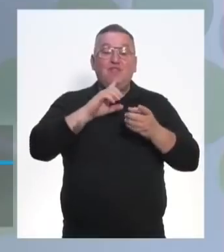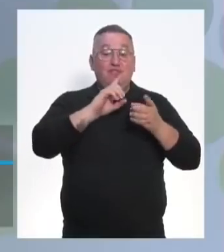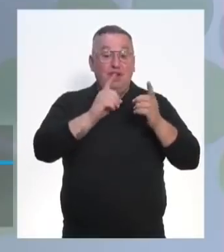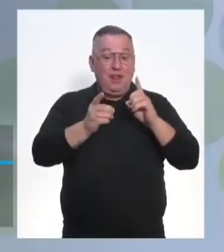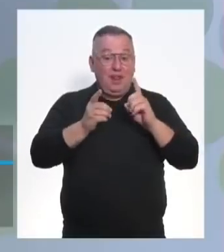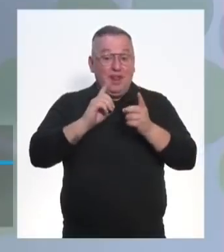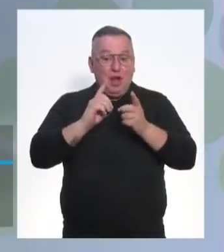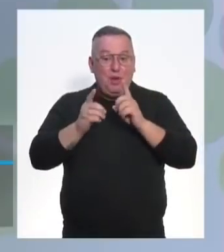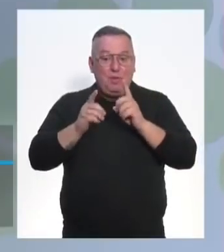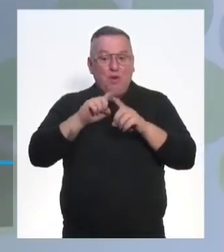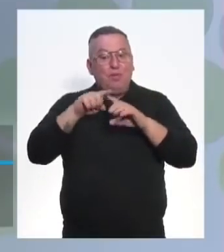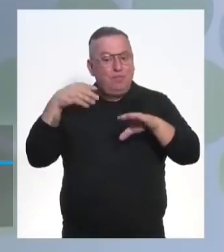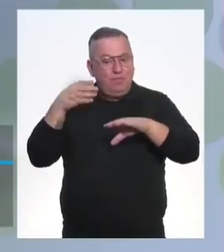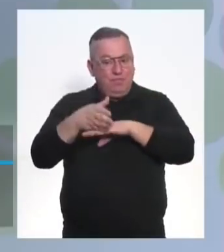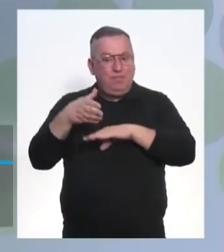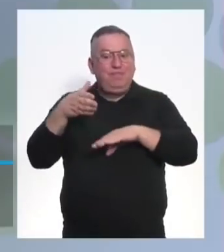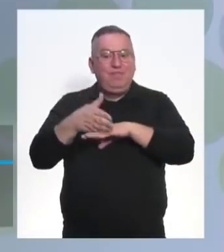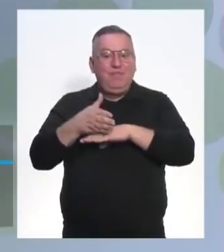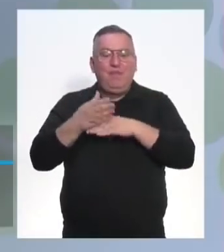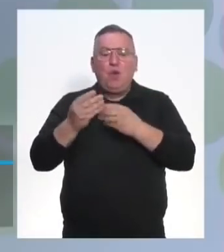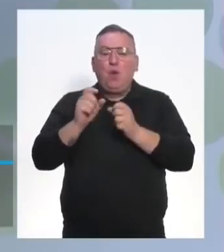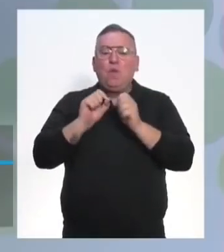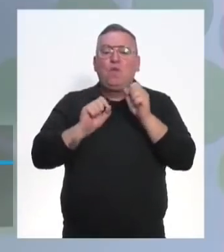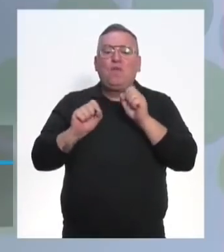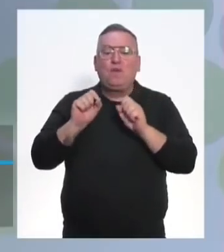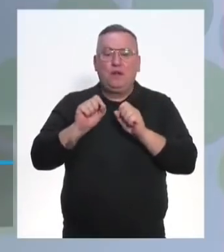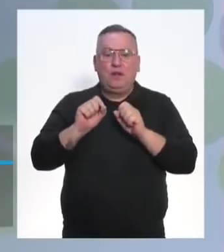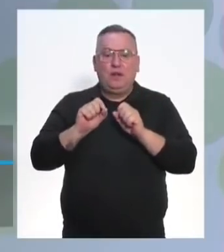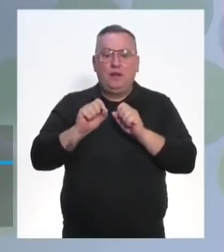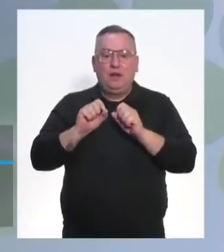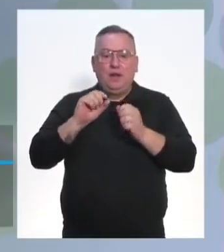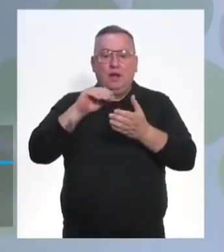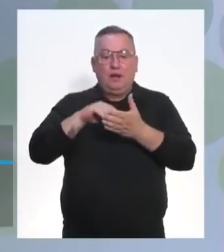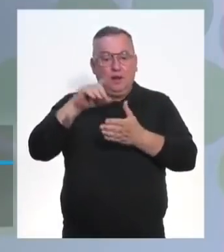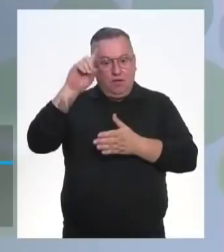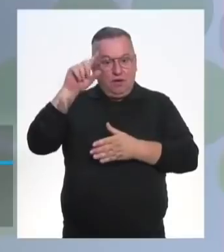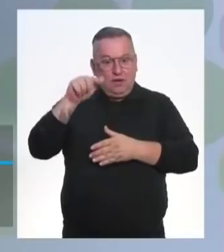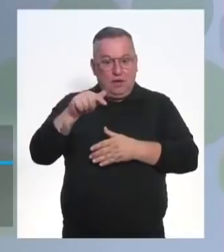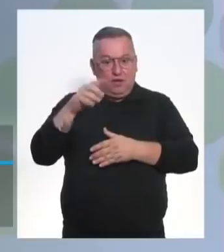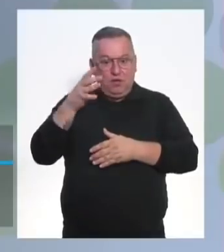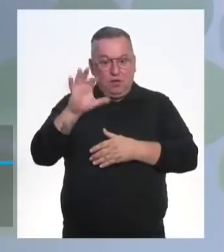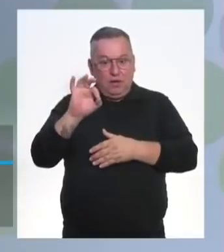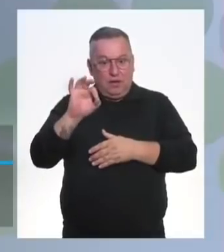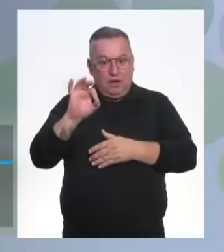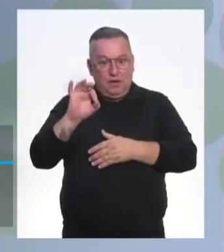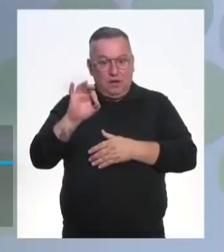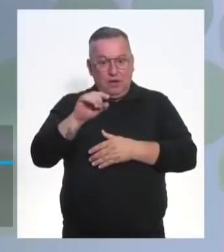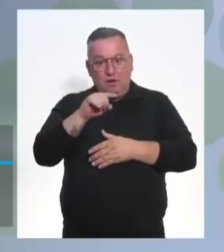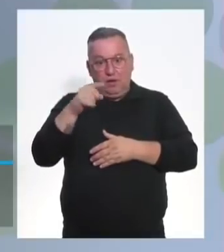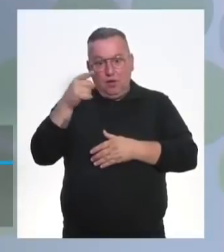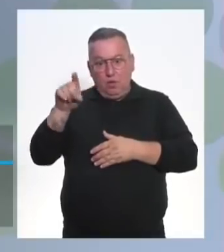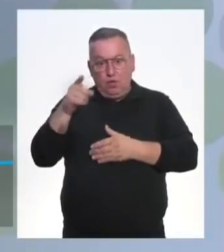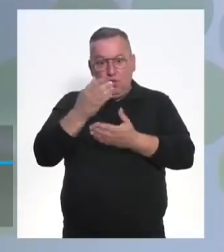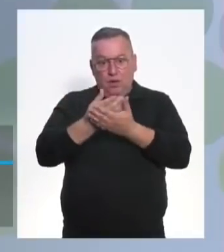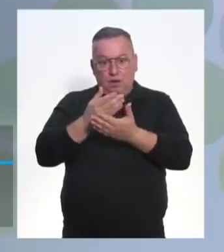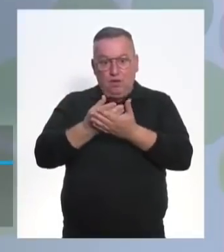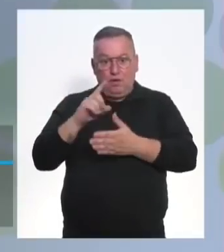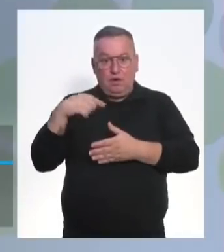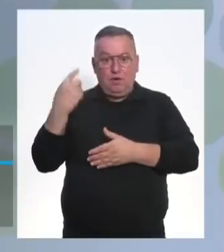para vocês participarem. Como que vai funcionar? Até dia 7/10, 7/10 vai ser a última aula nossa,